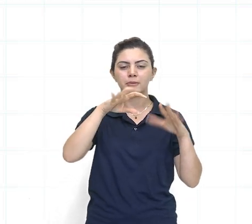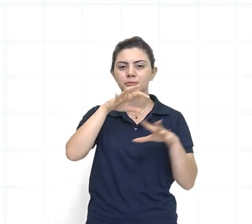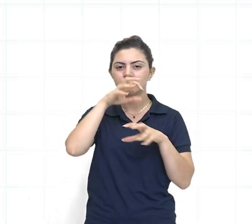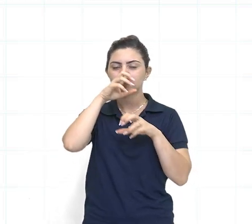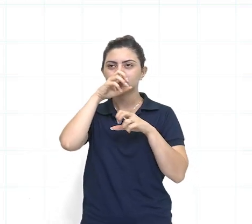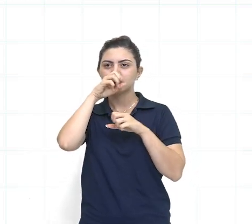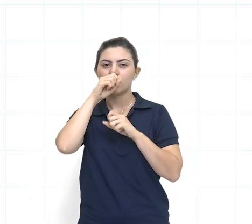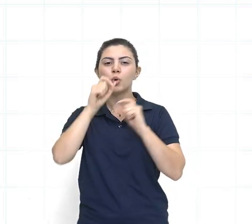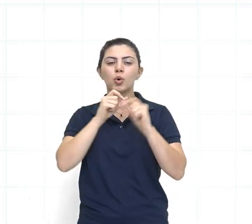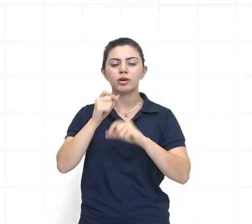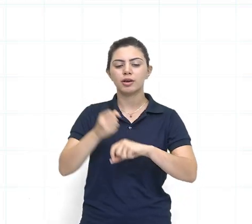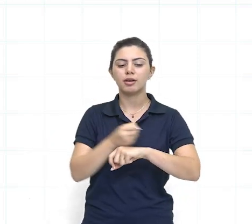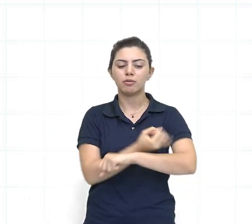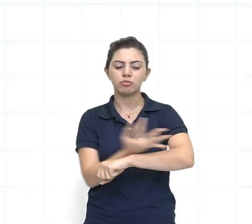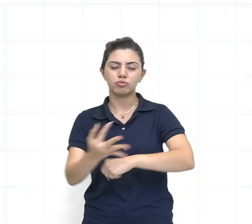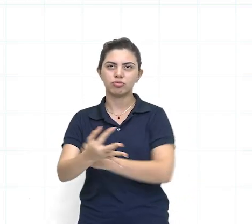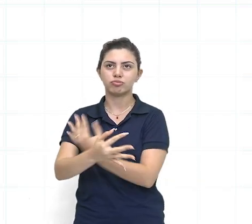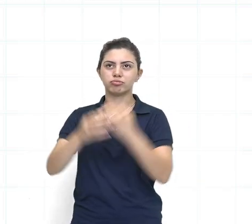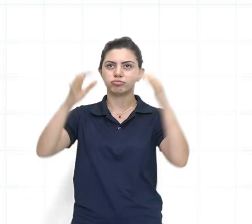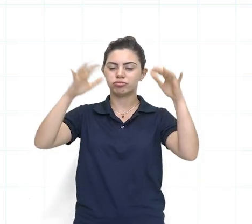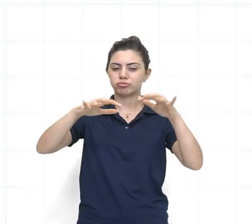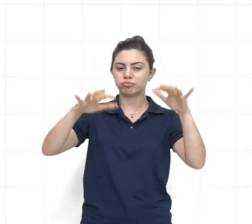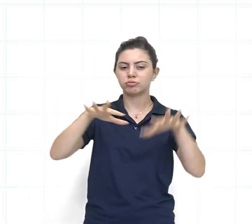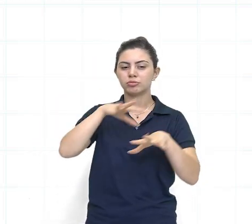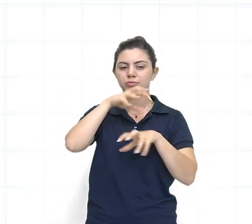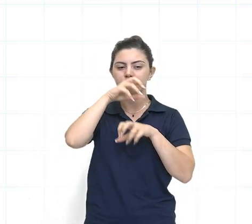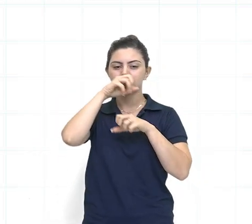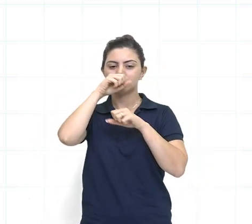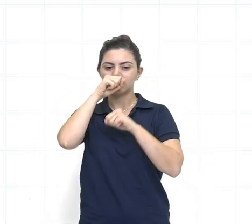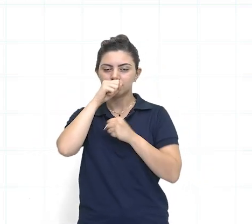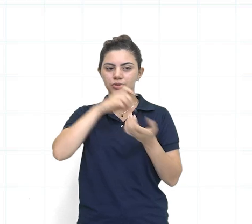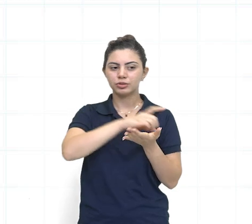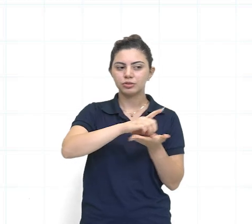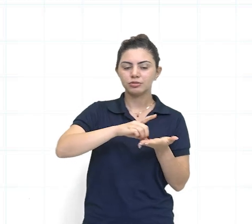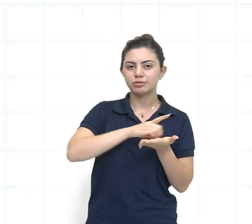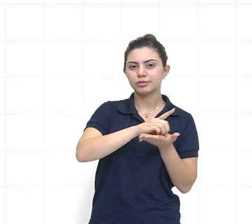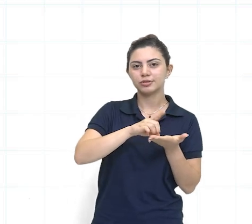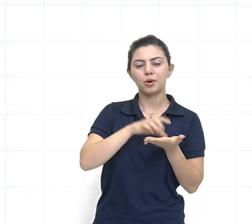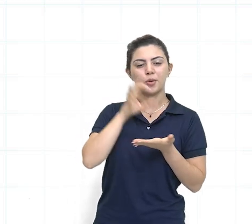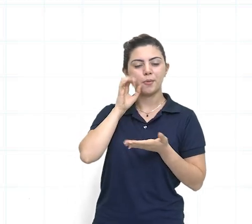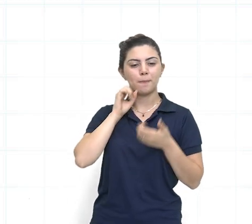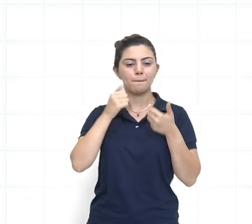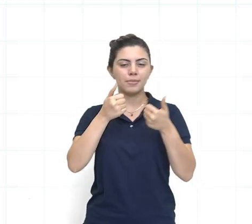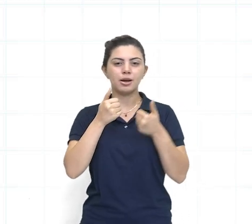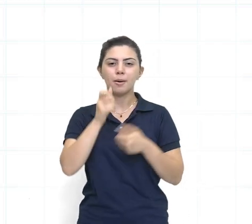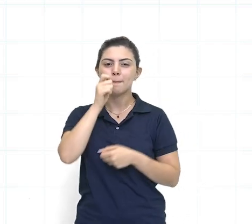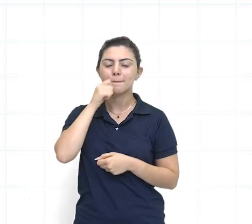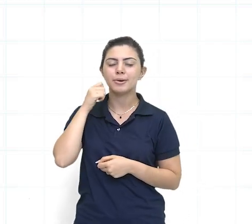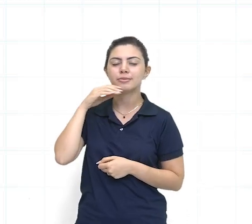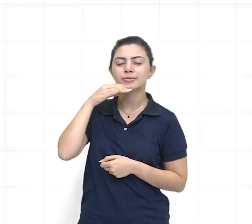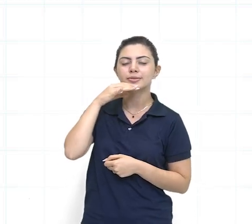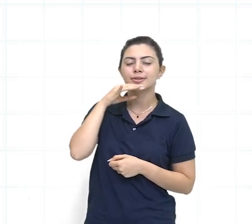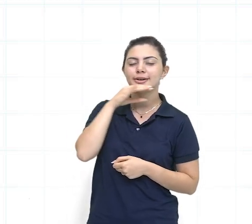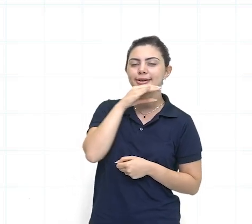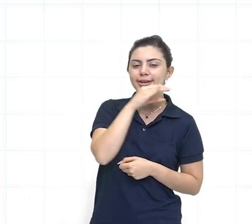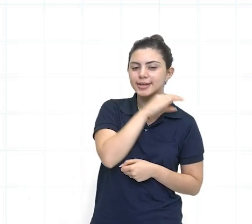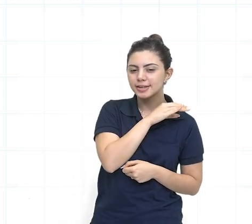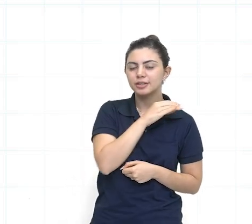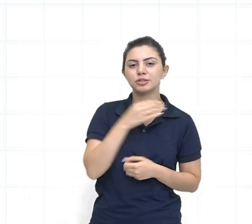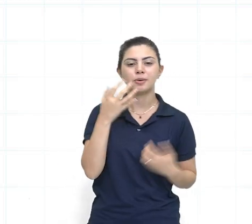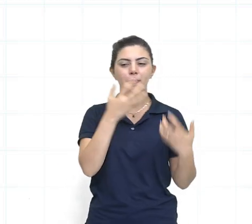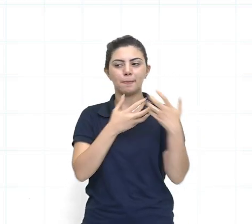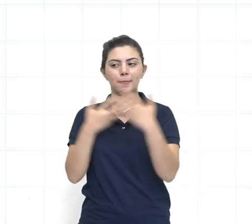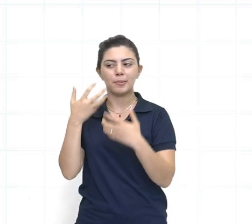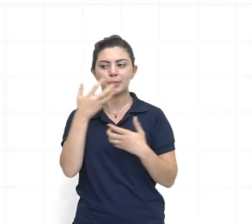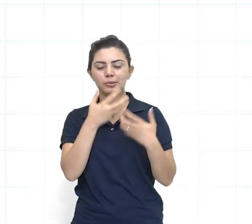mato molhado. Disco antigo sem chiado. Pão quentinho de manhã, drops de hortelã.